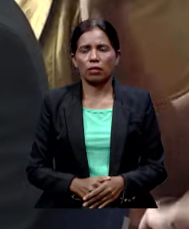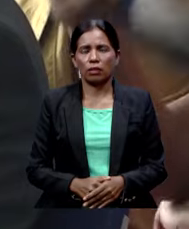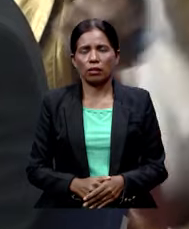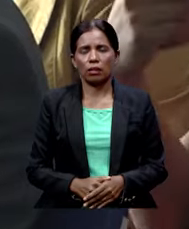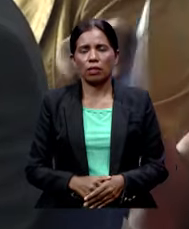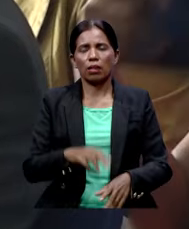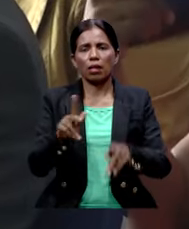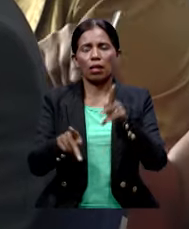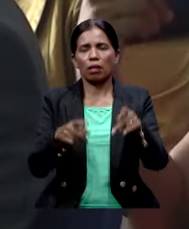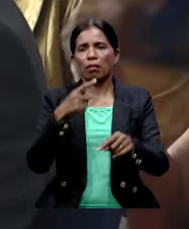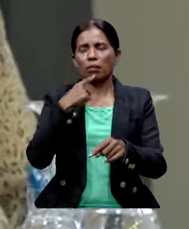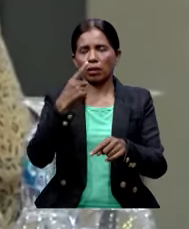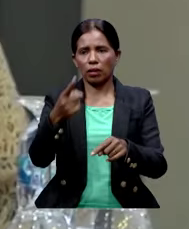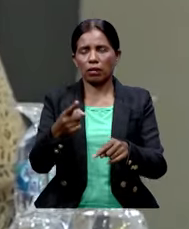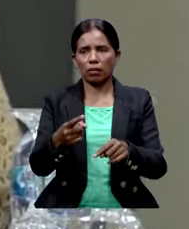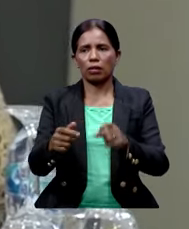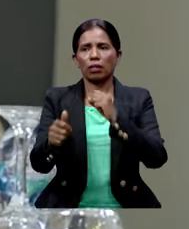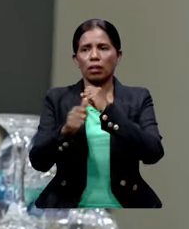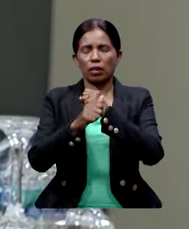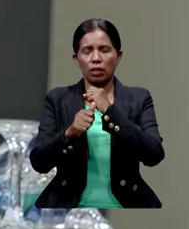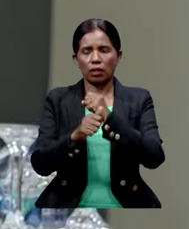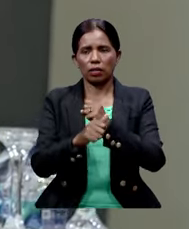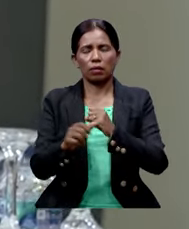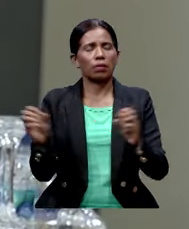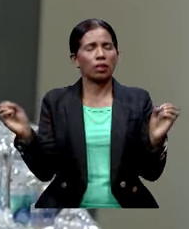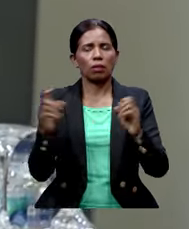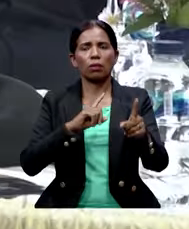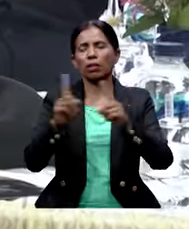é Maria a Salbunhi.